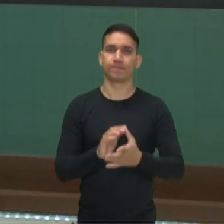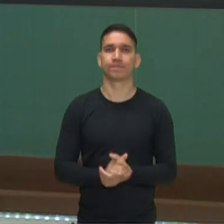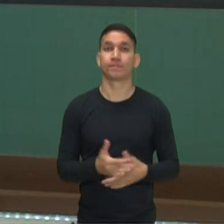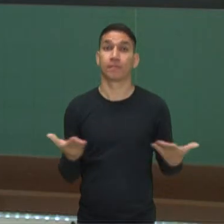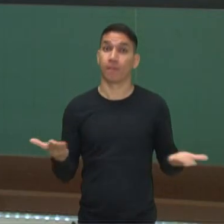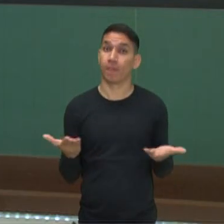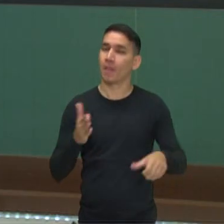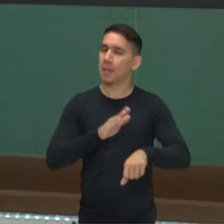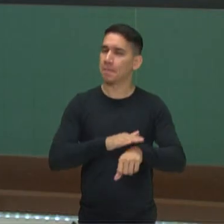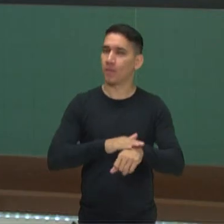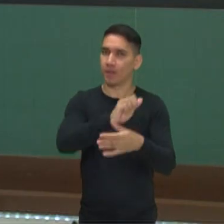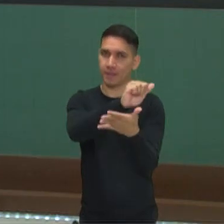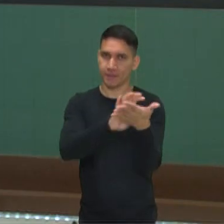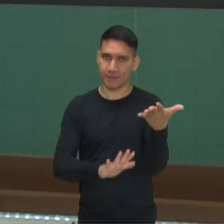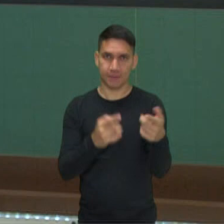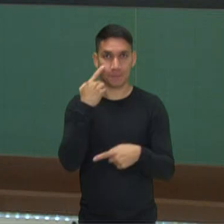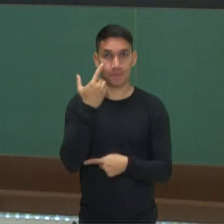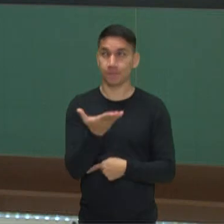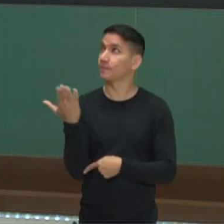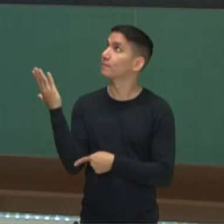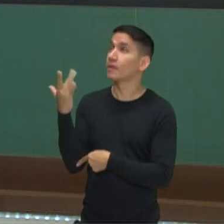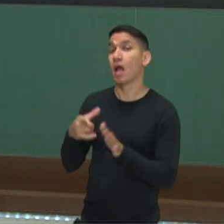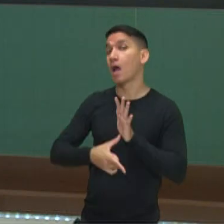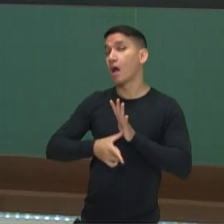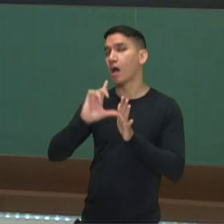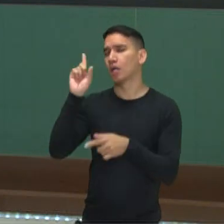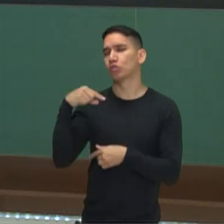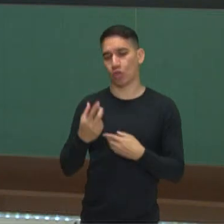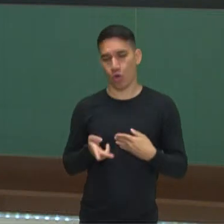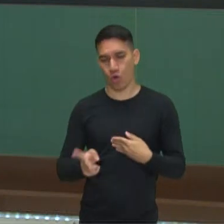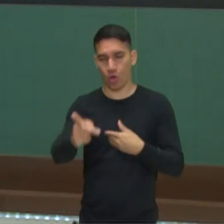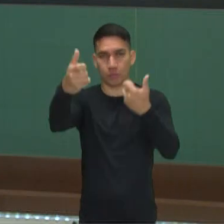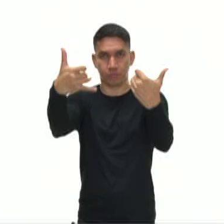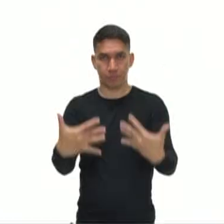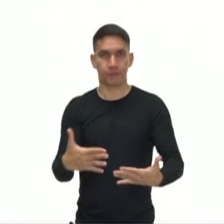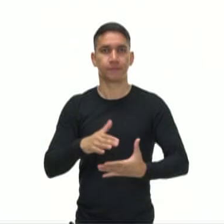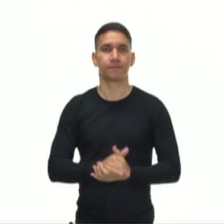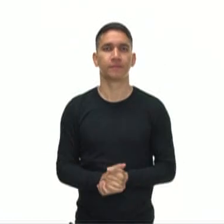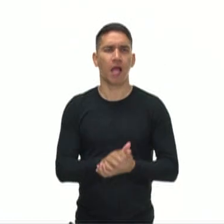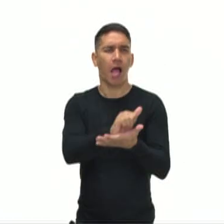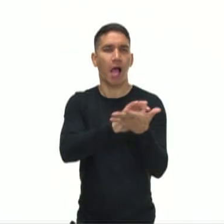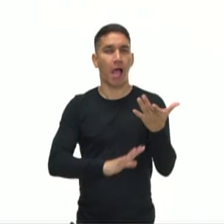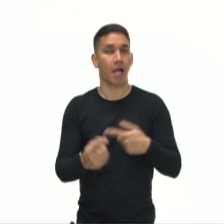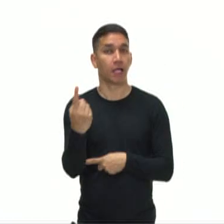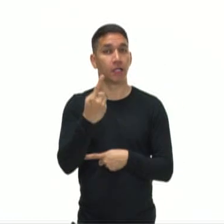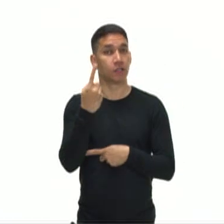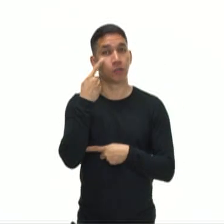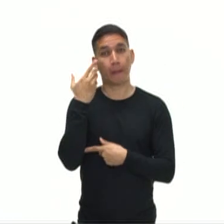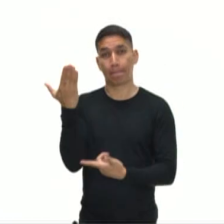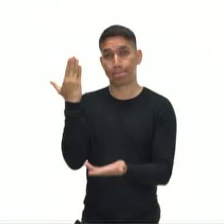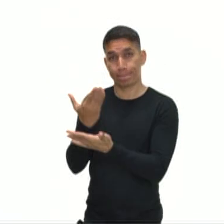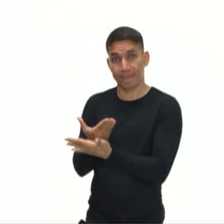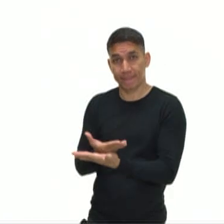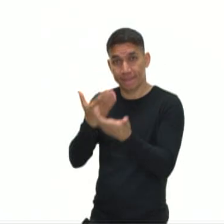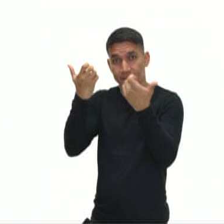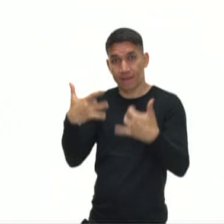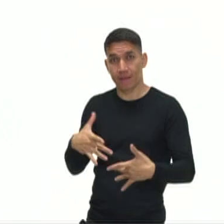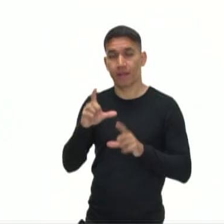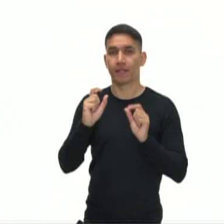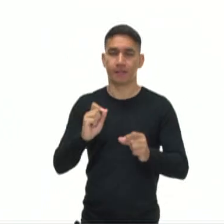Agora, momento de atividade, antes da gente dar continuidade a essa aula. Atividade 1 da aula de hoje diz o